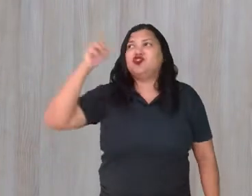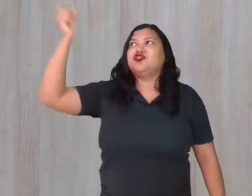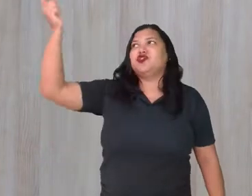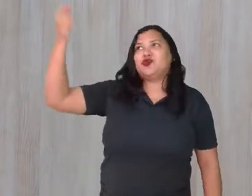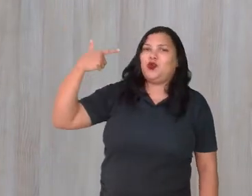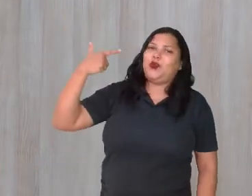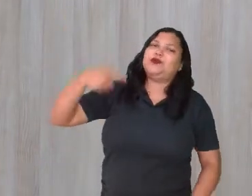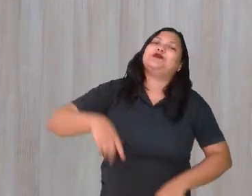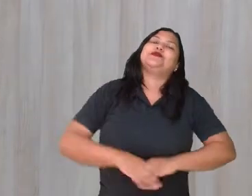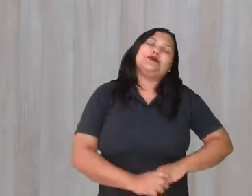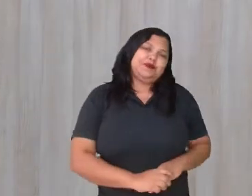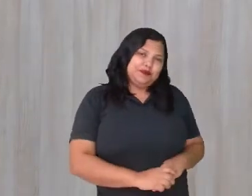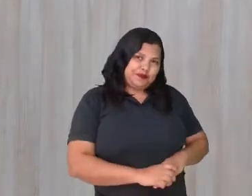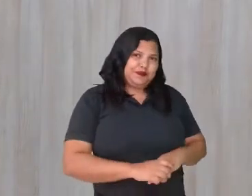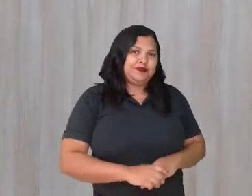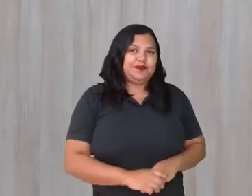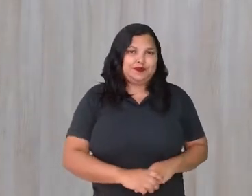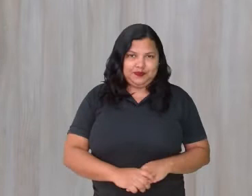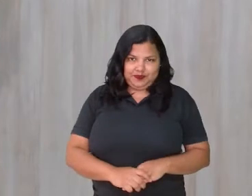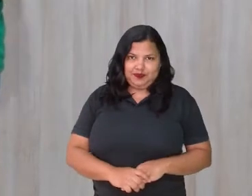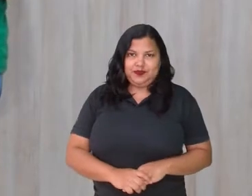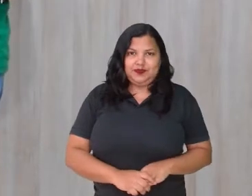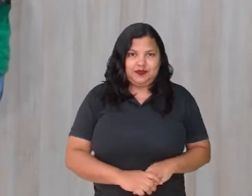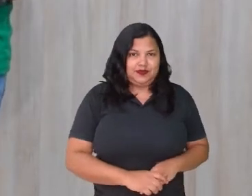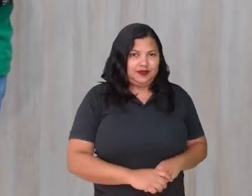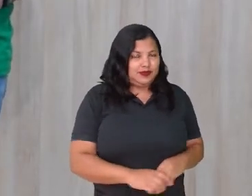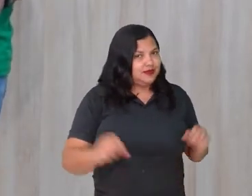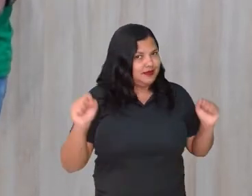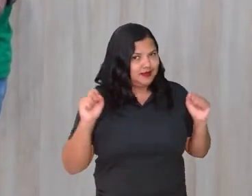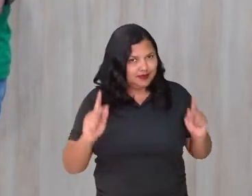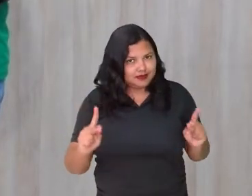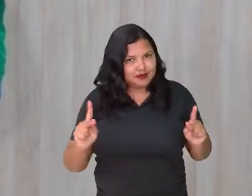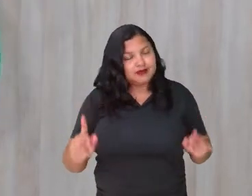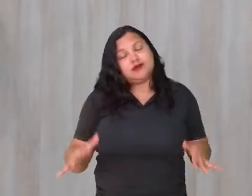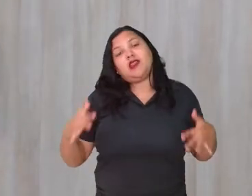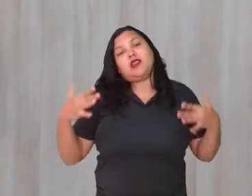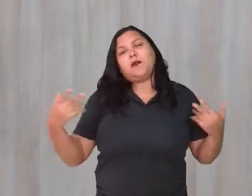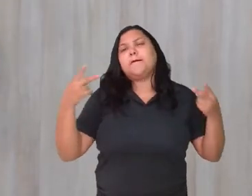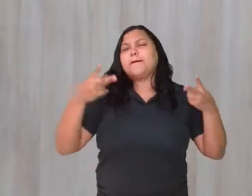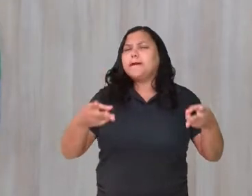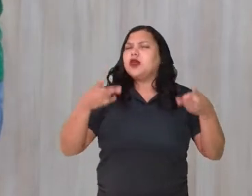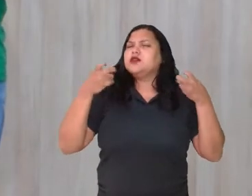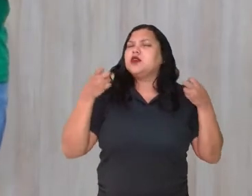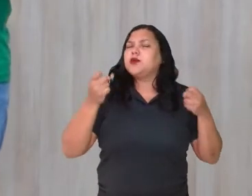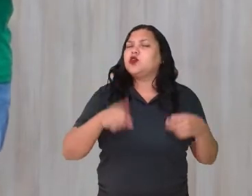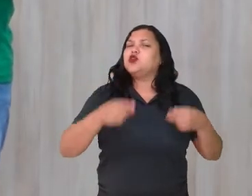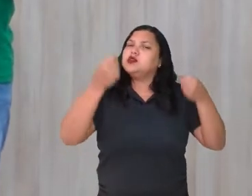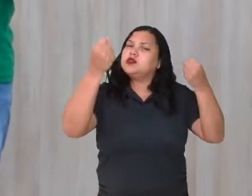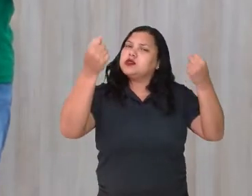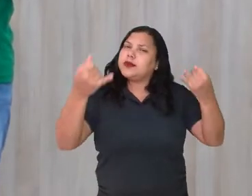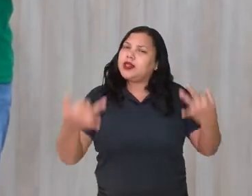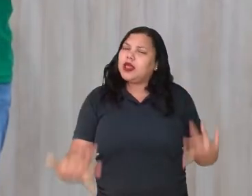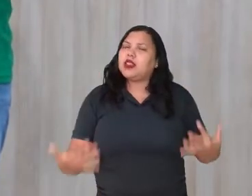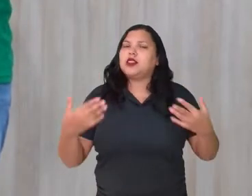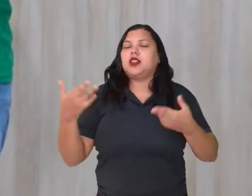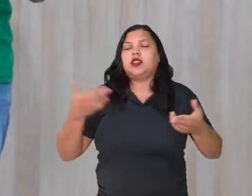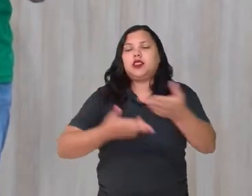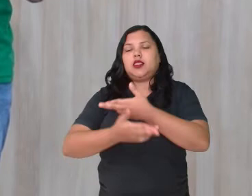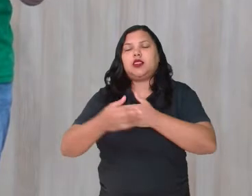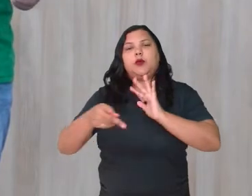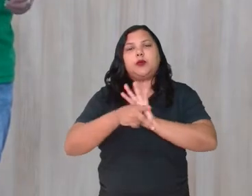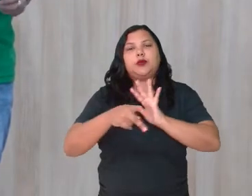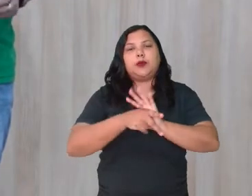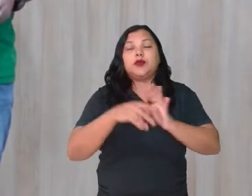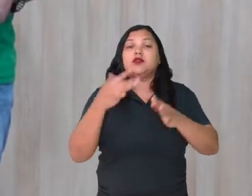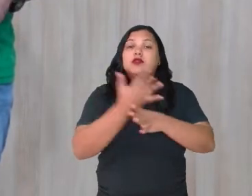e mais chance de que seja um dia com chuva, tá certo? E perceba que, como eu estou fazendo a relação com a região onde a